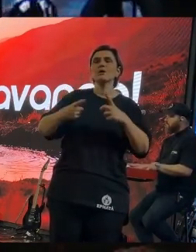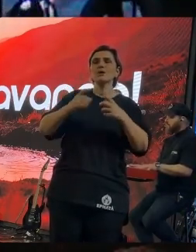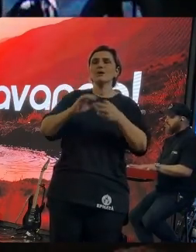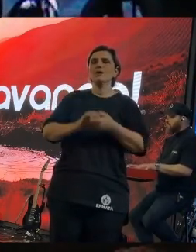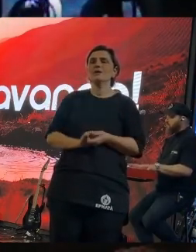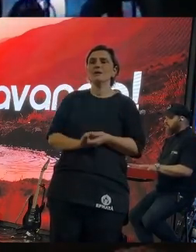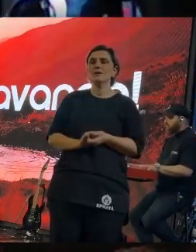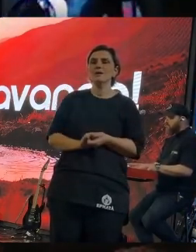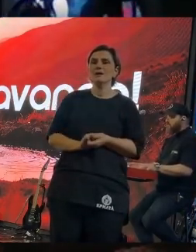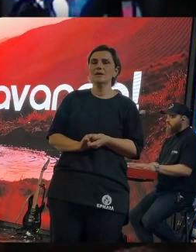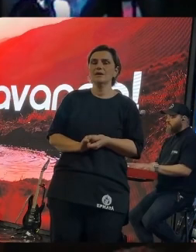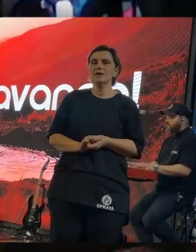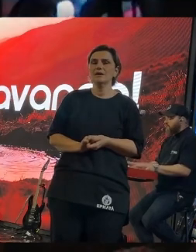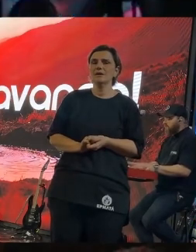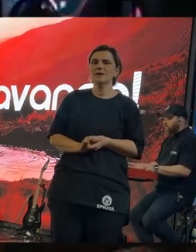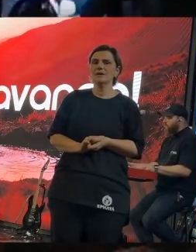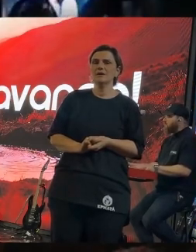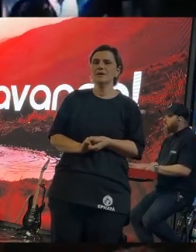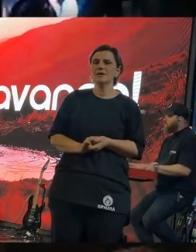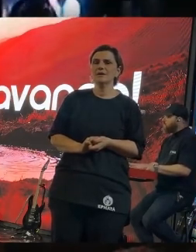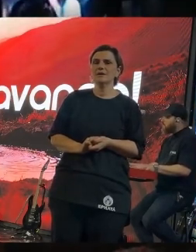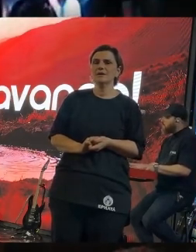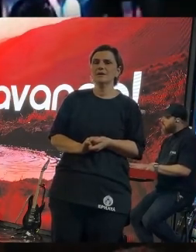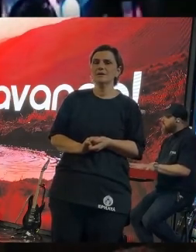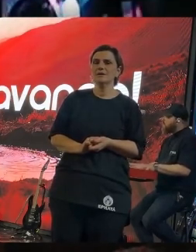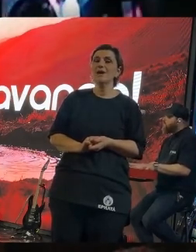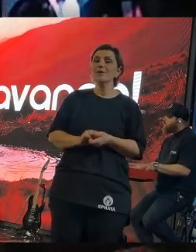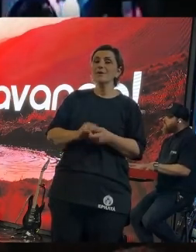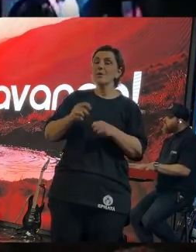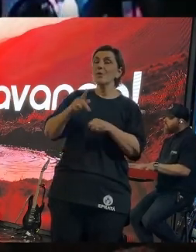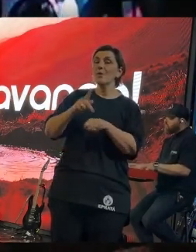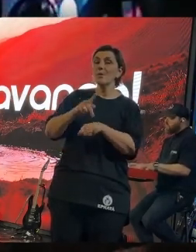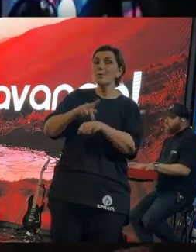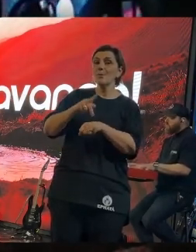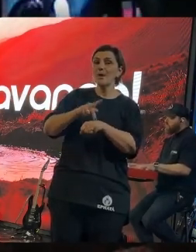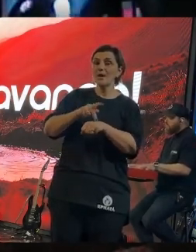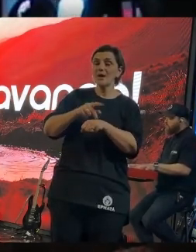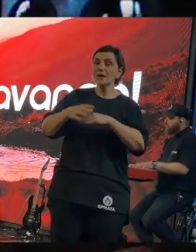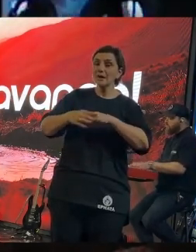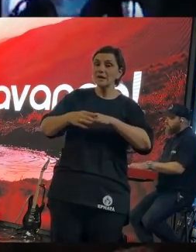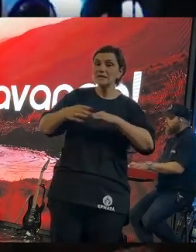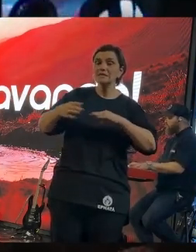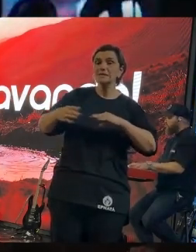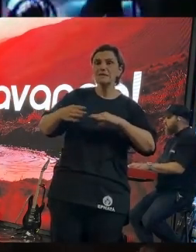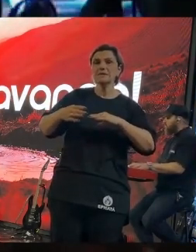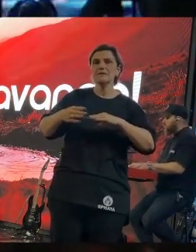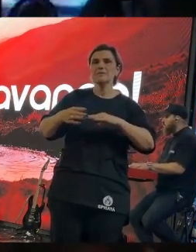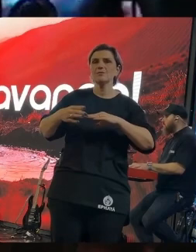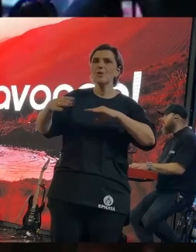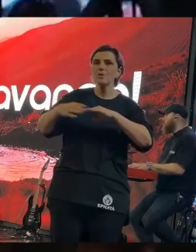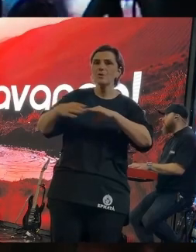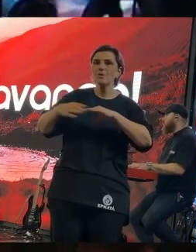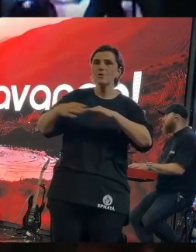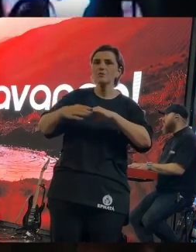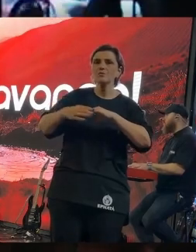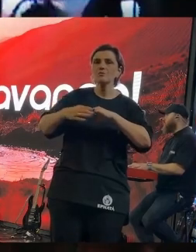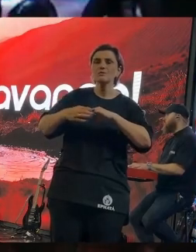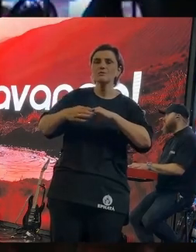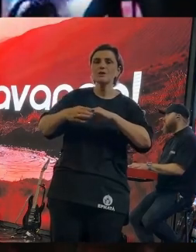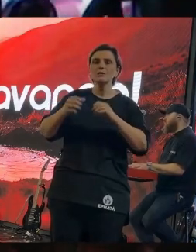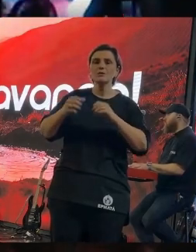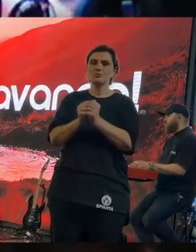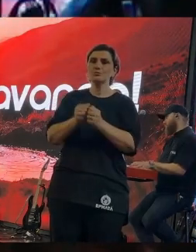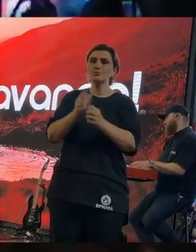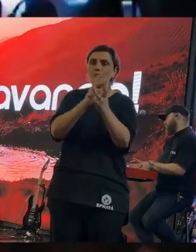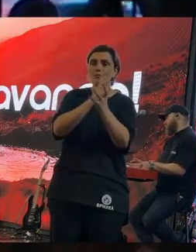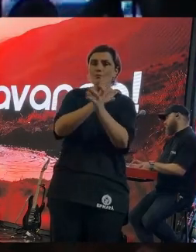os pés cresciam e as sandálias cresciam juntas? Por que você está com medo do deserto? Por que você está com medo do deserto, se no deserto foi o